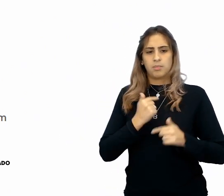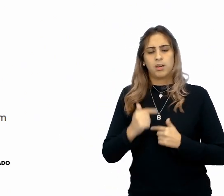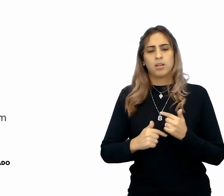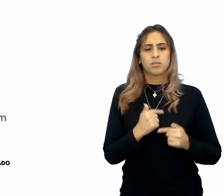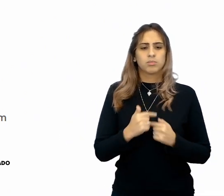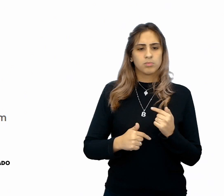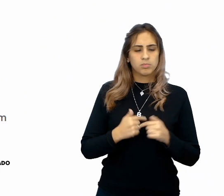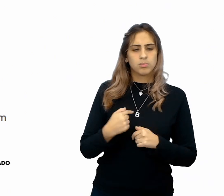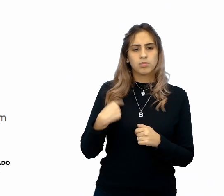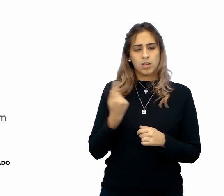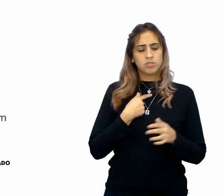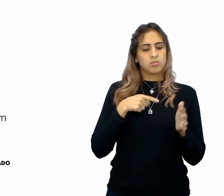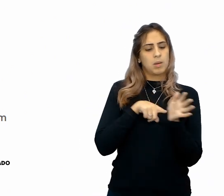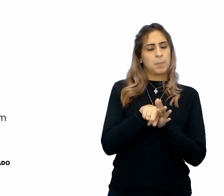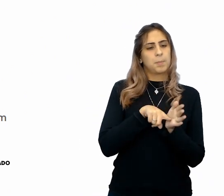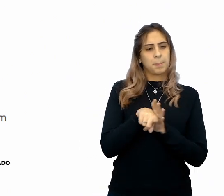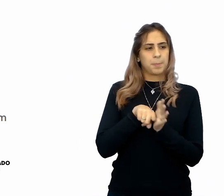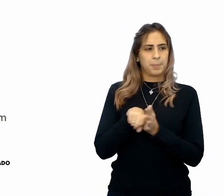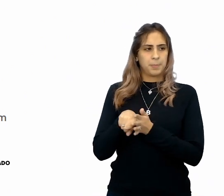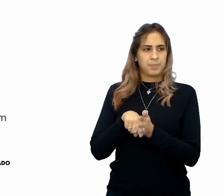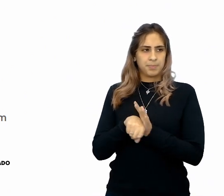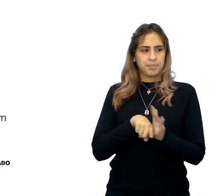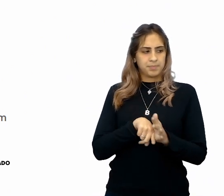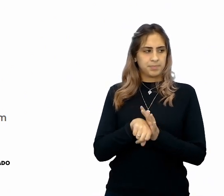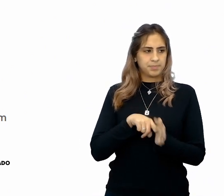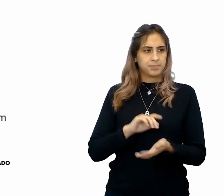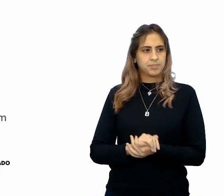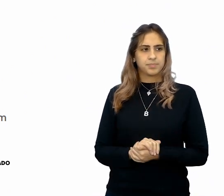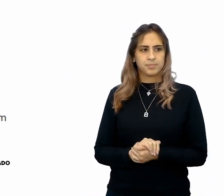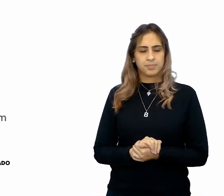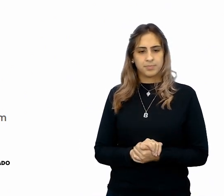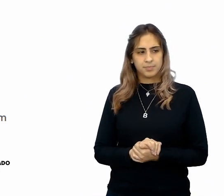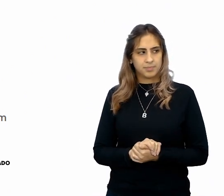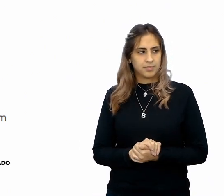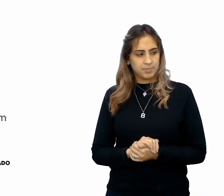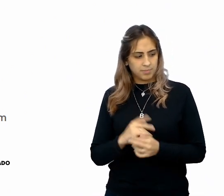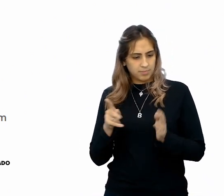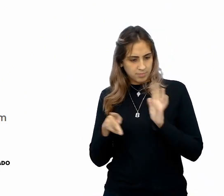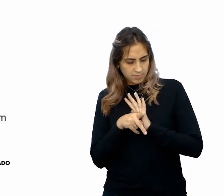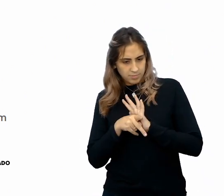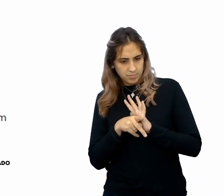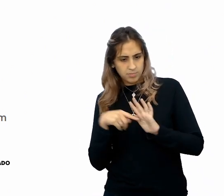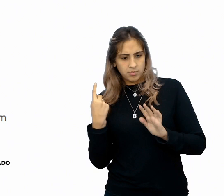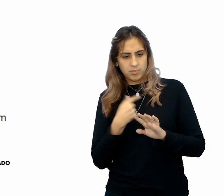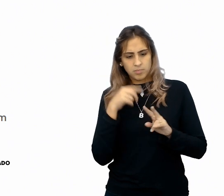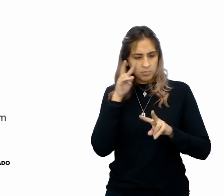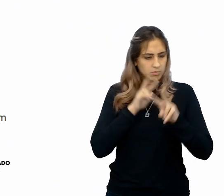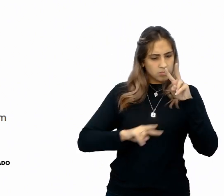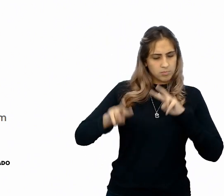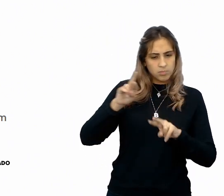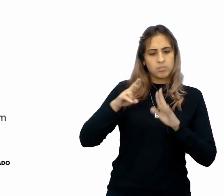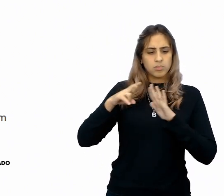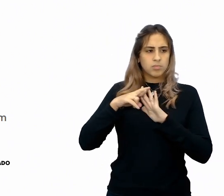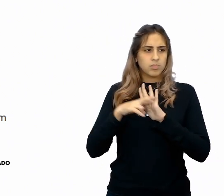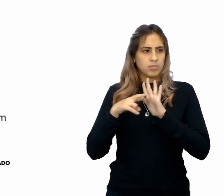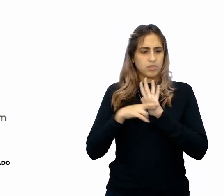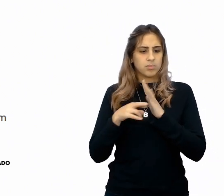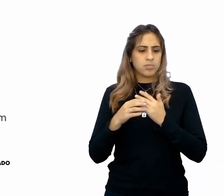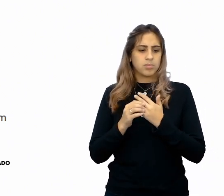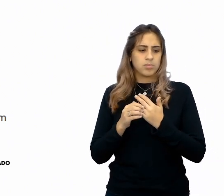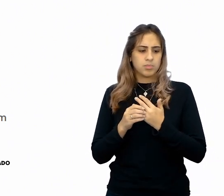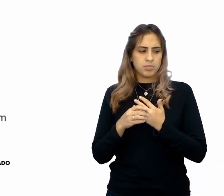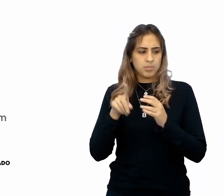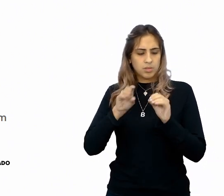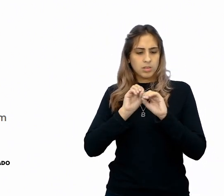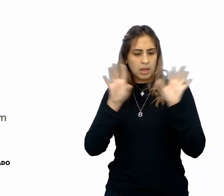A gente vai explorar como foram os verbos empregados, a gente vai observar as regras, se elas estão